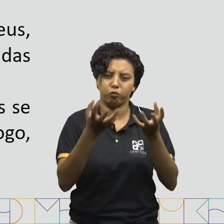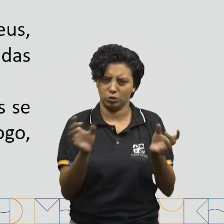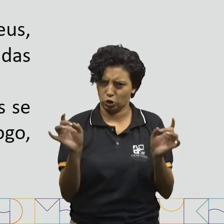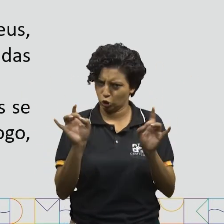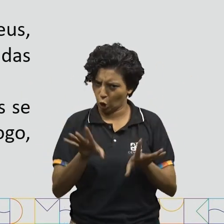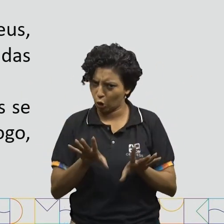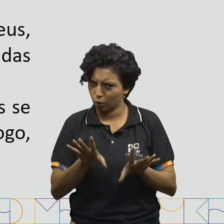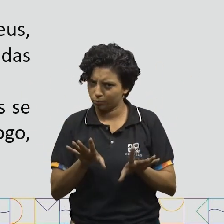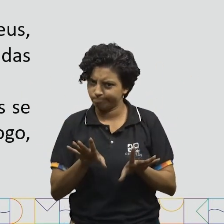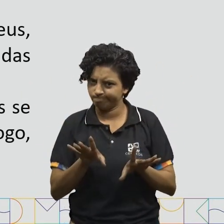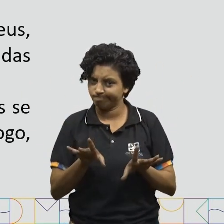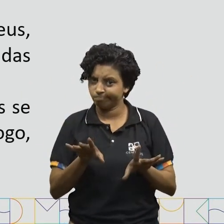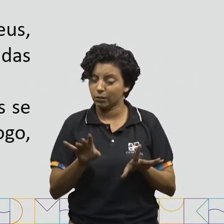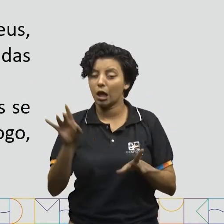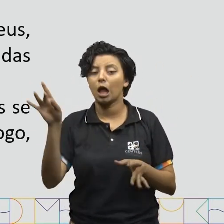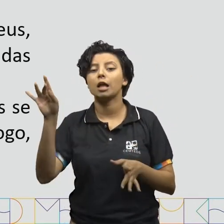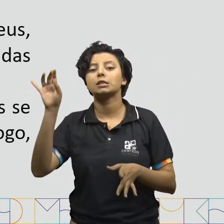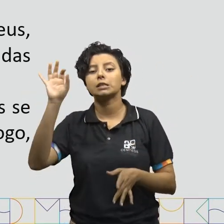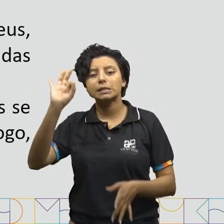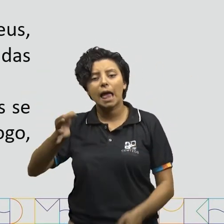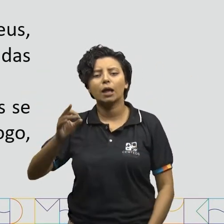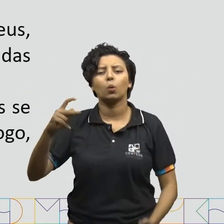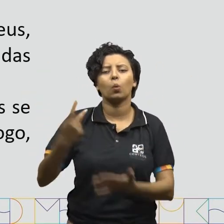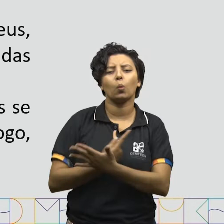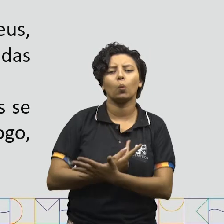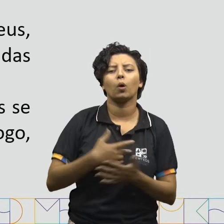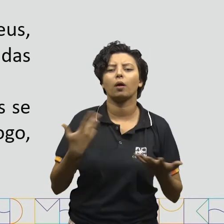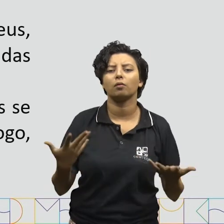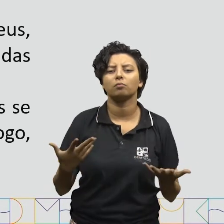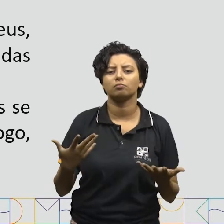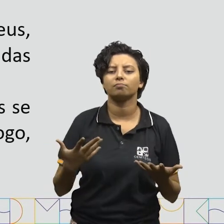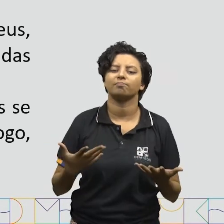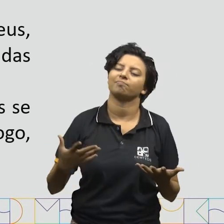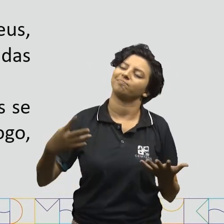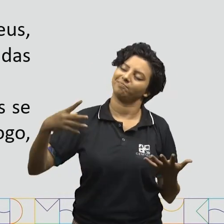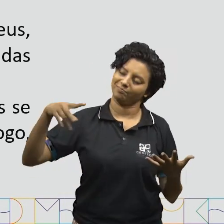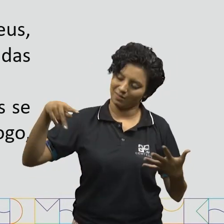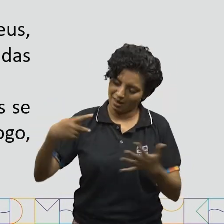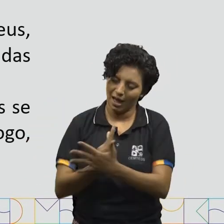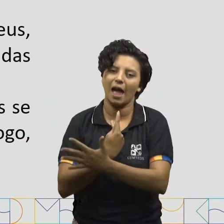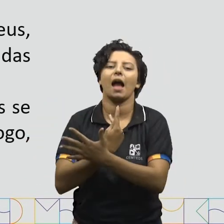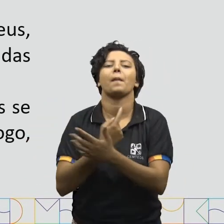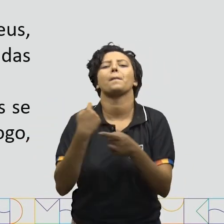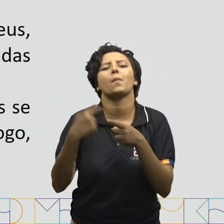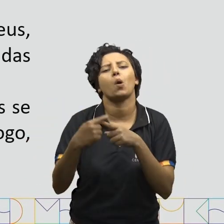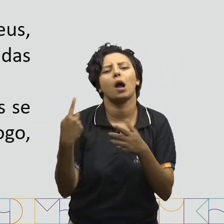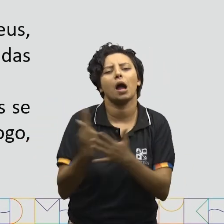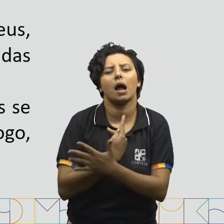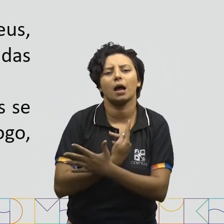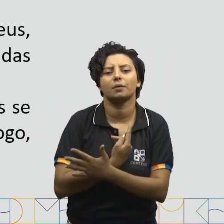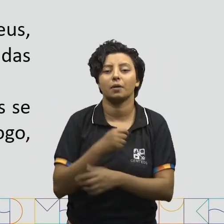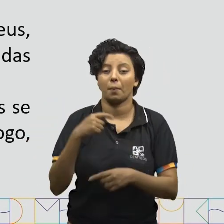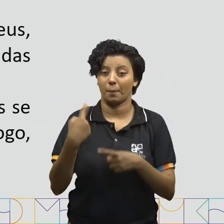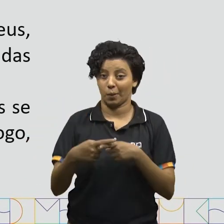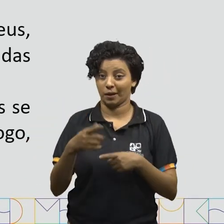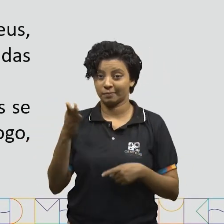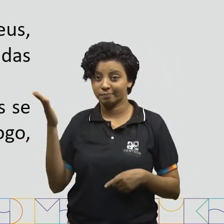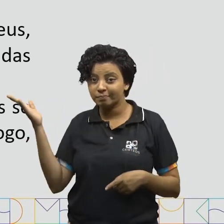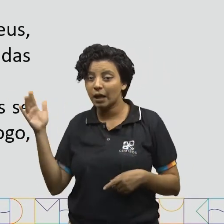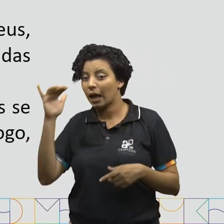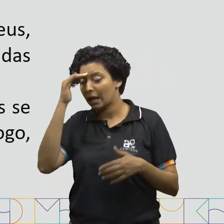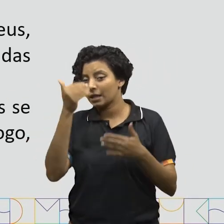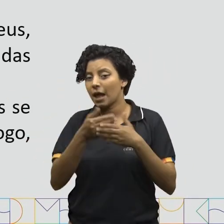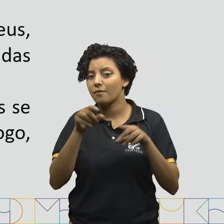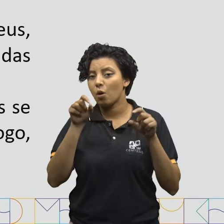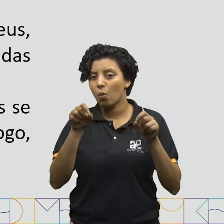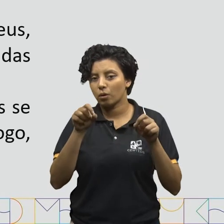apenas. Essa afirmação é verdadeira ou falsa? Ela é falso. Por que é falso? Os